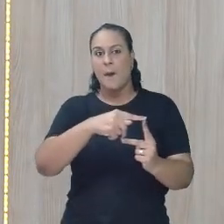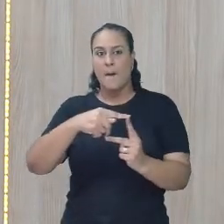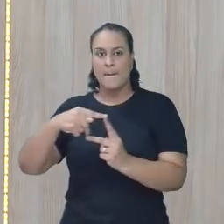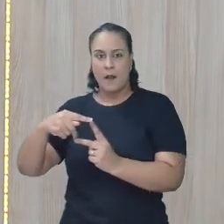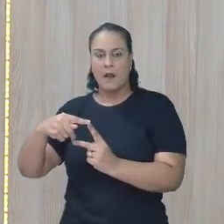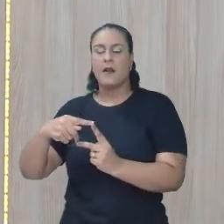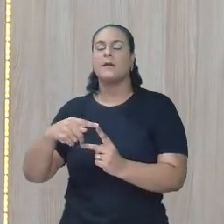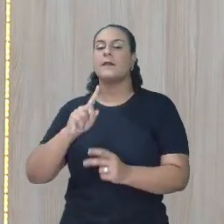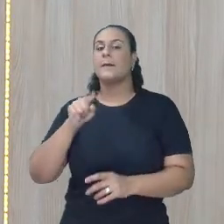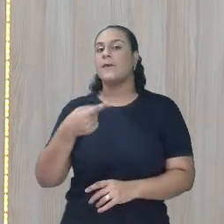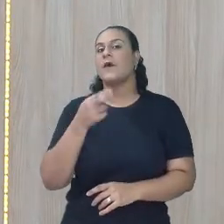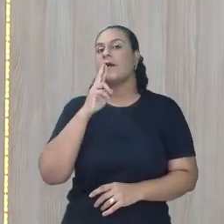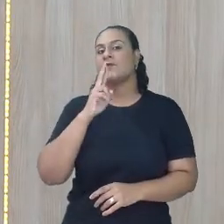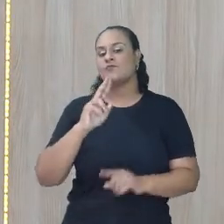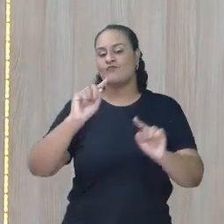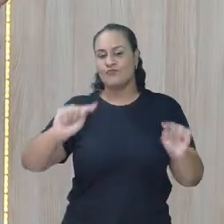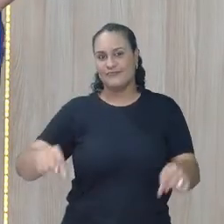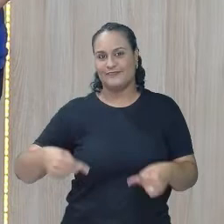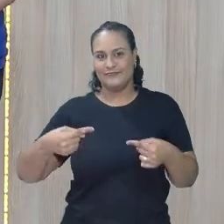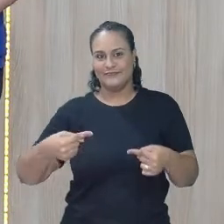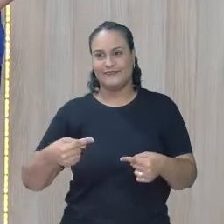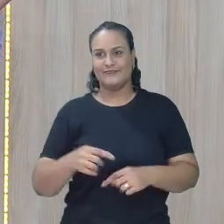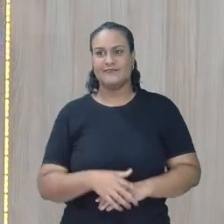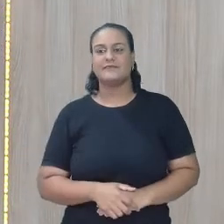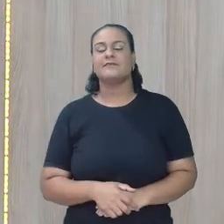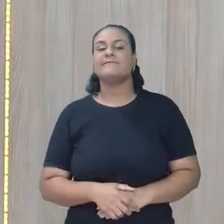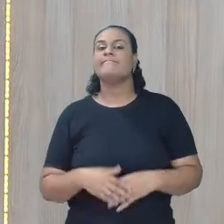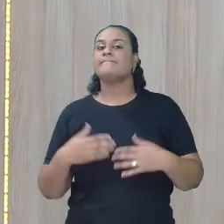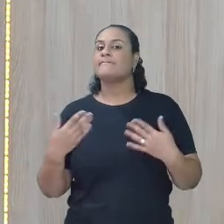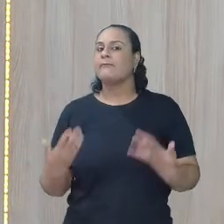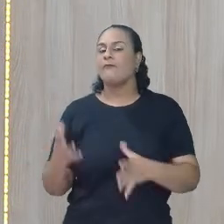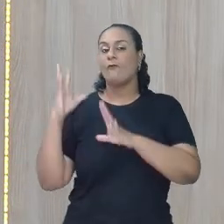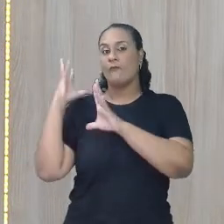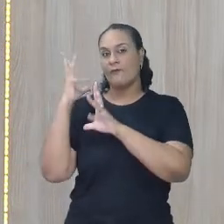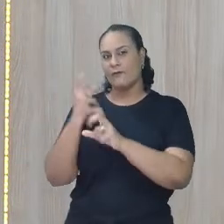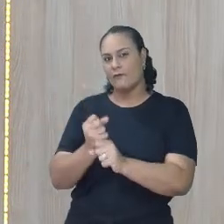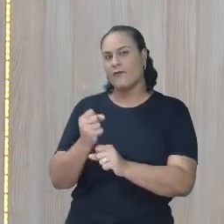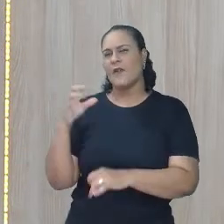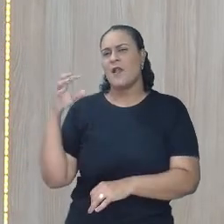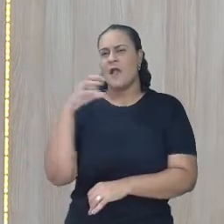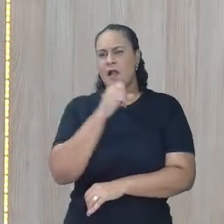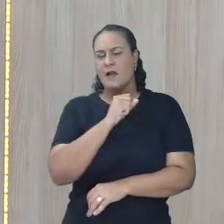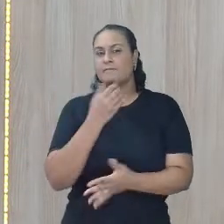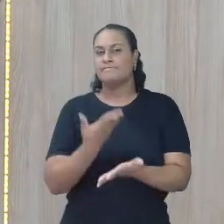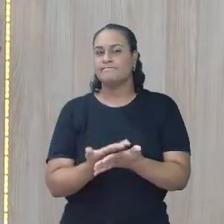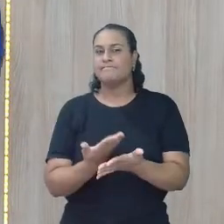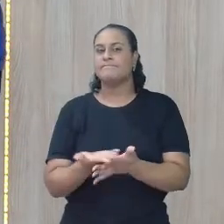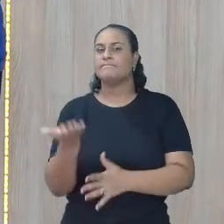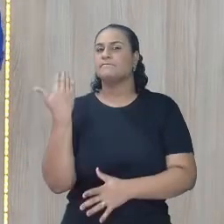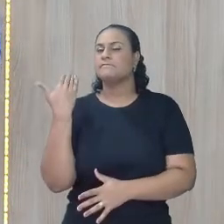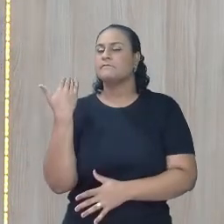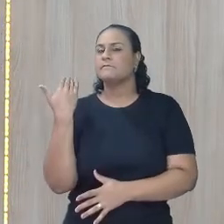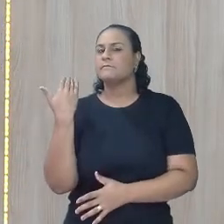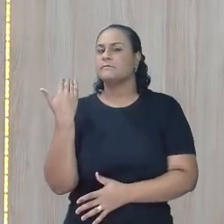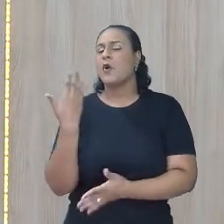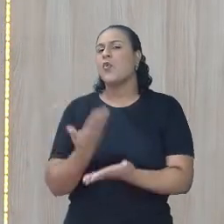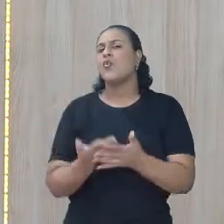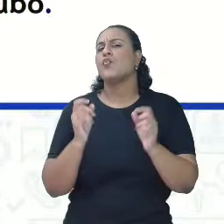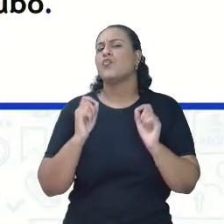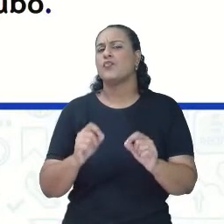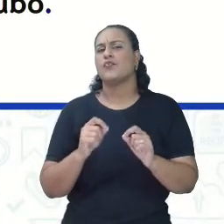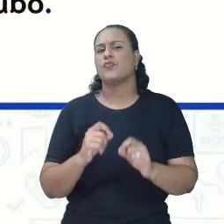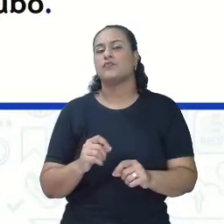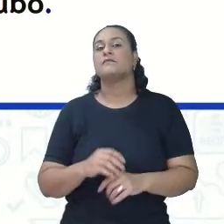responder aí qual que é o desafio, beleza? Vamos nessa. Vamos fazer uma revisão rapidinho. Nas aulas passadas, o que foi que a gente viu? A gente viu